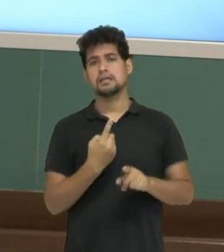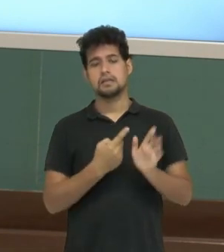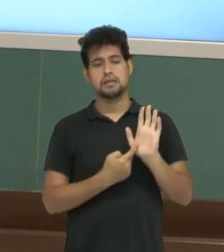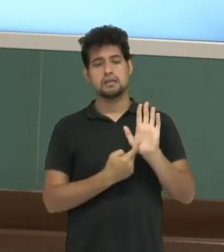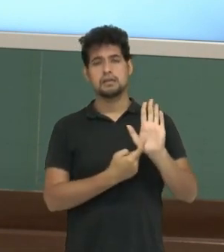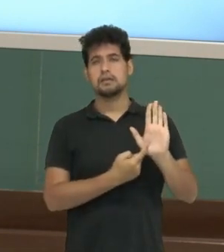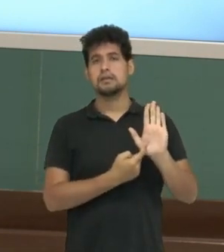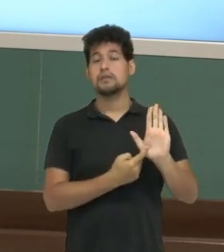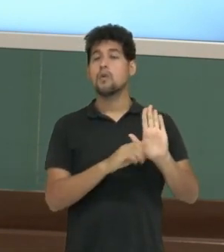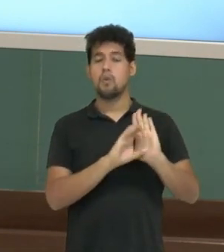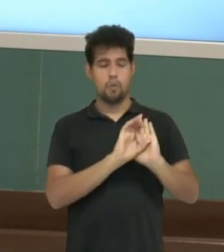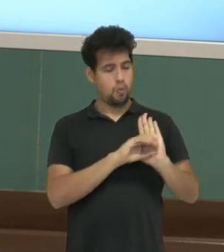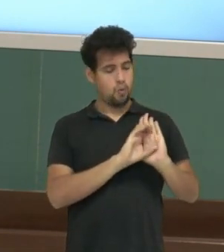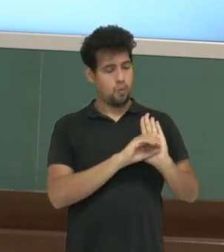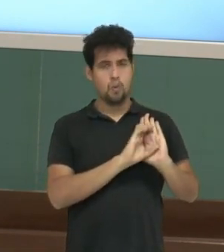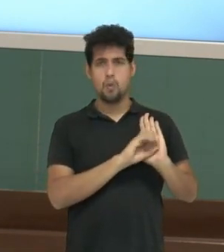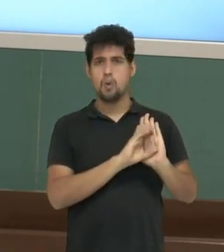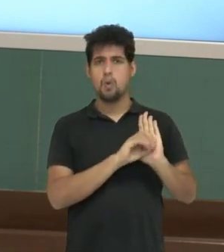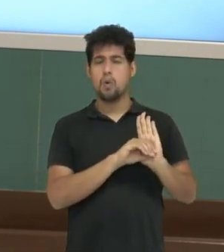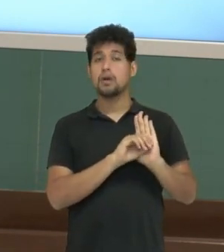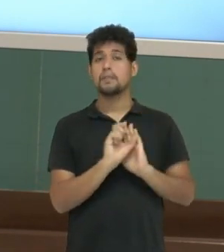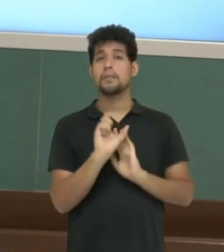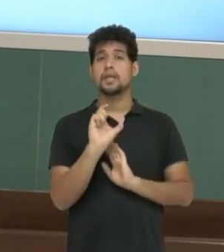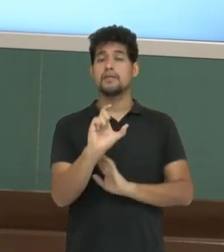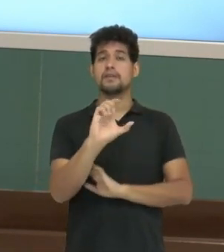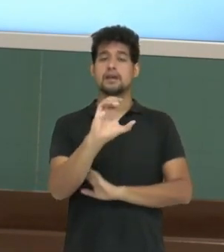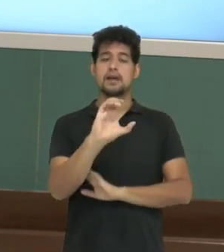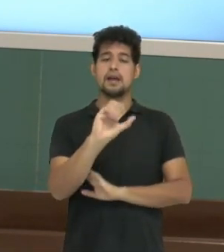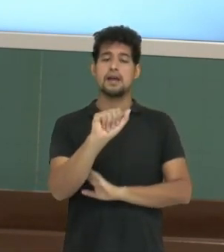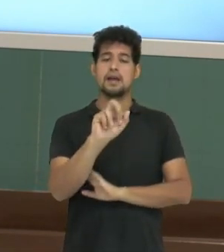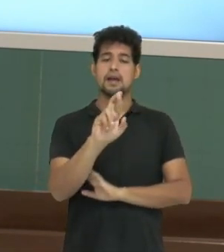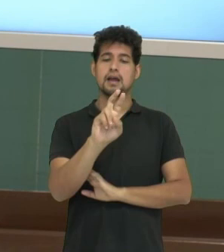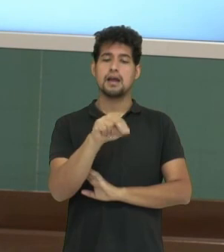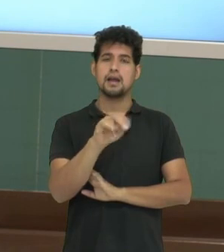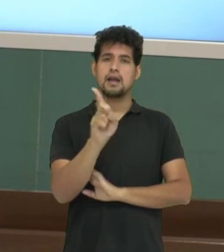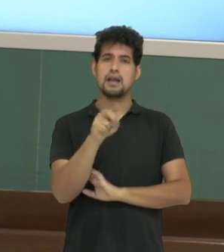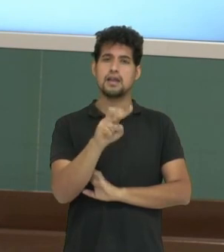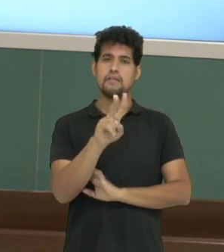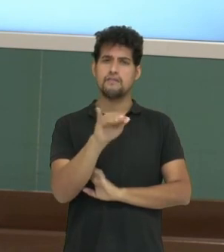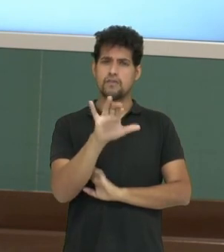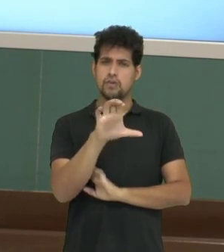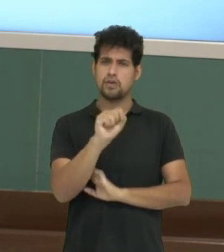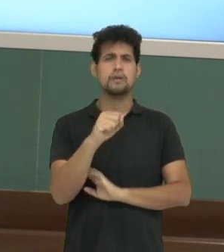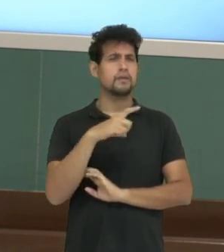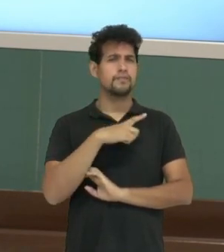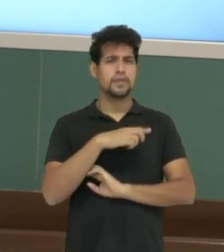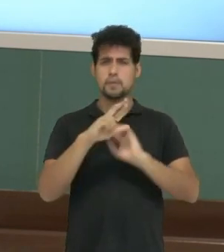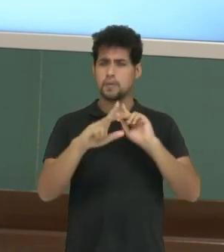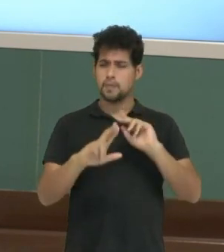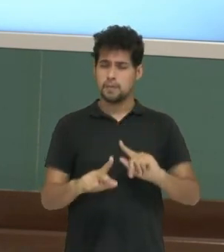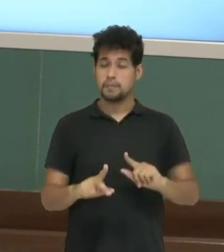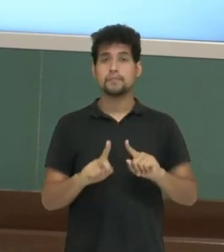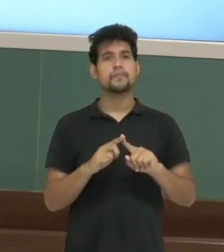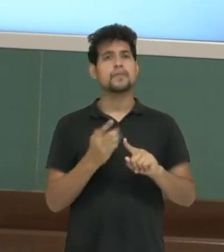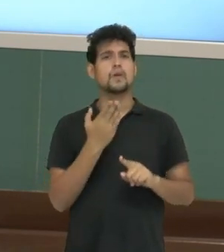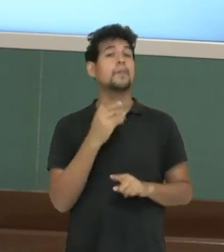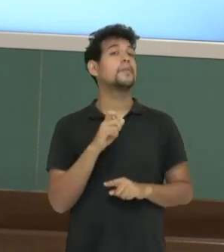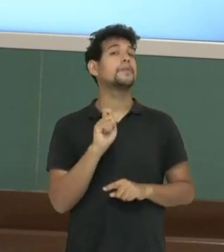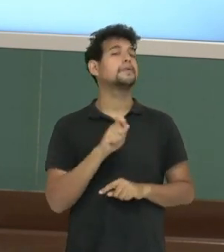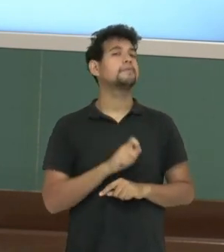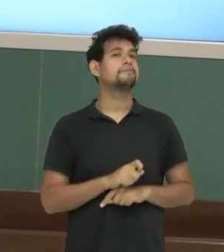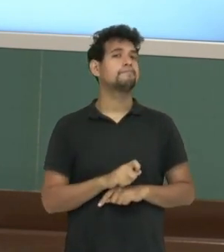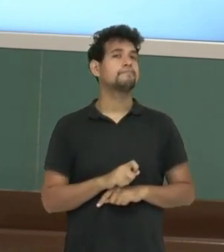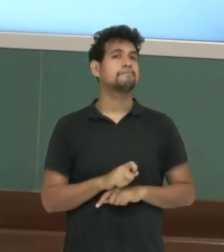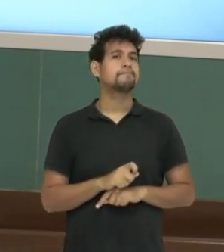o conceito de carnívoro. São aqueles que têm alimentação rica em proteínas e lipídios, se alimentando,